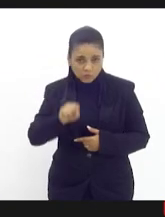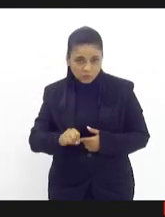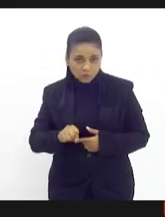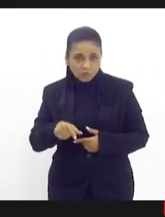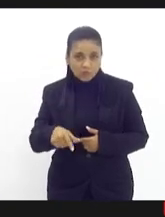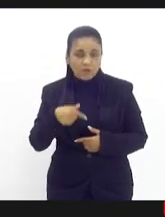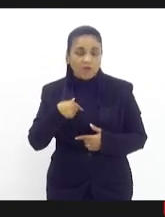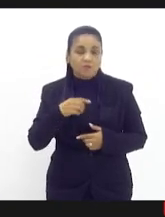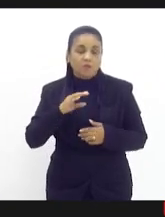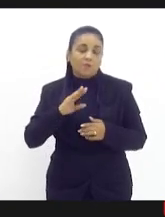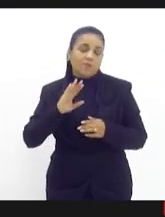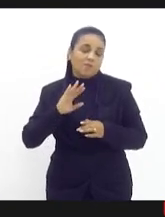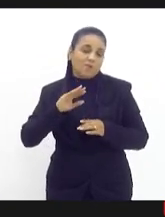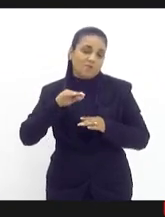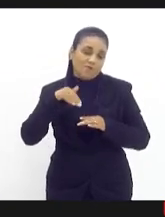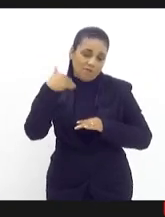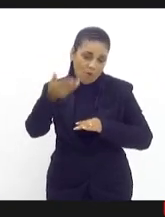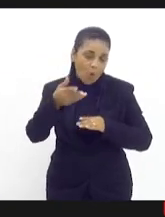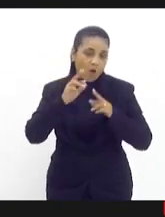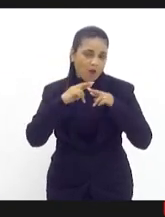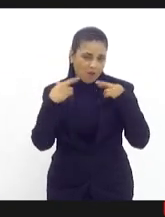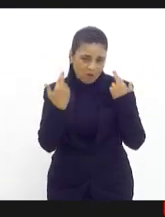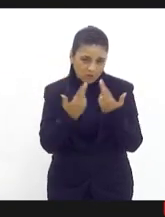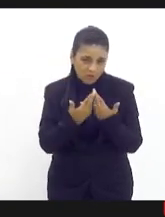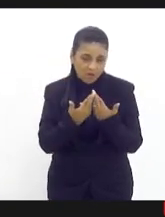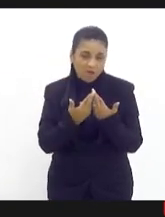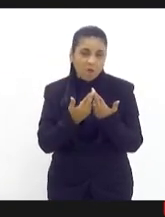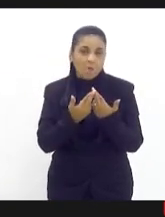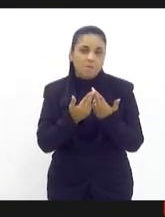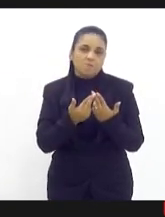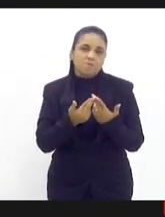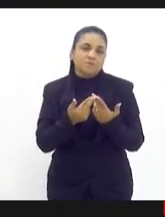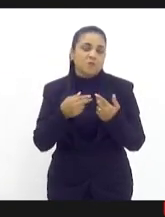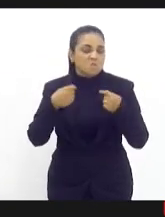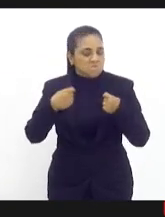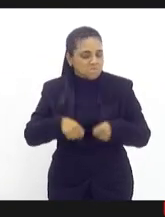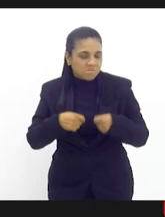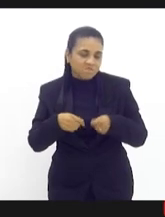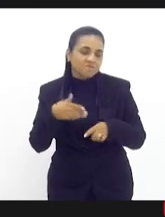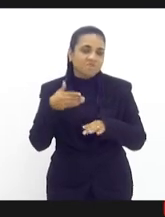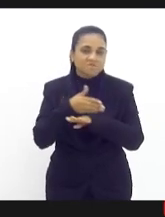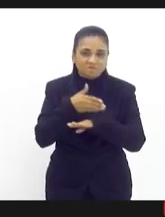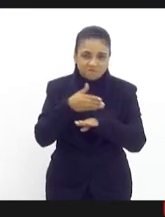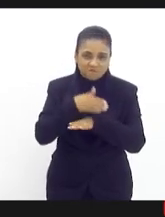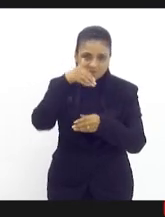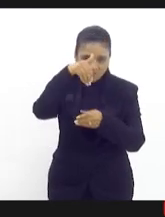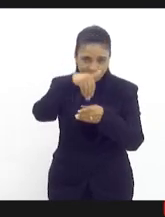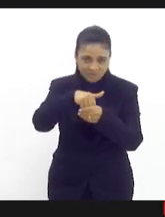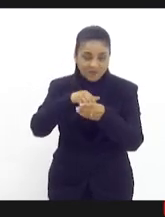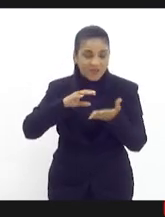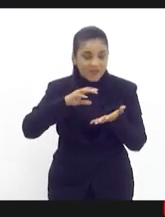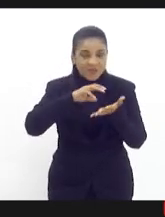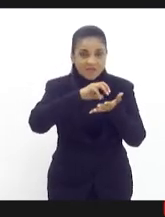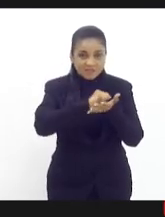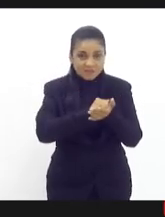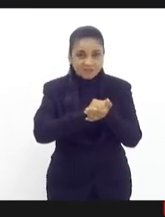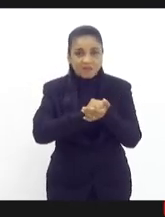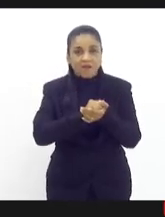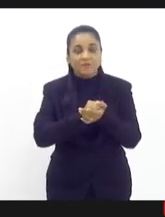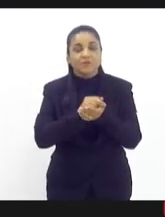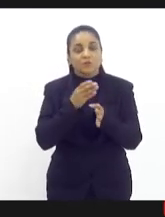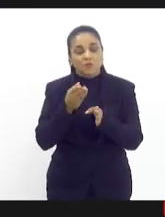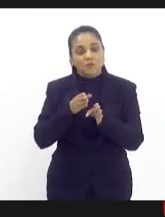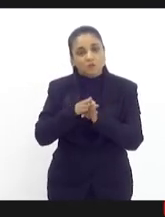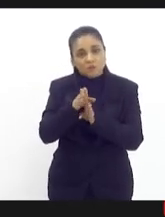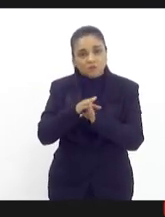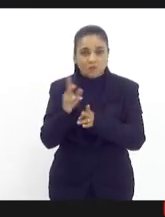um evento externo, em reuniões, mas não poderia deixar de participar dessa votação. Eu queria já deixar registrado a minha votação para o conselheiro